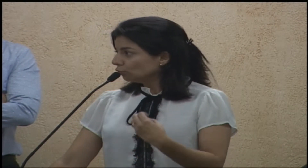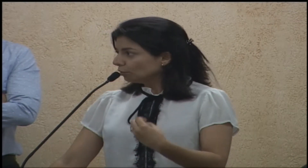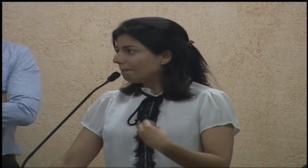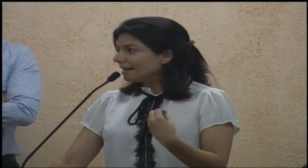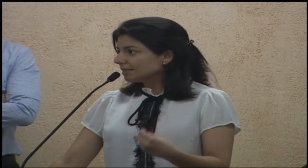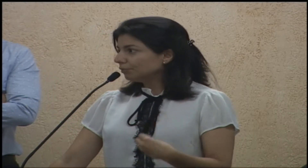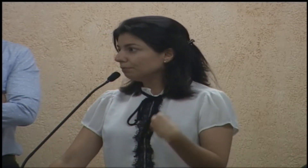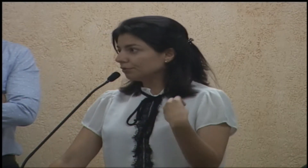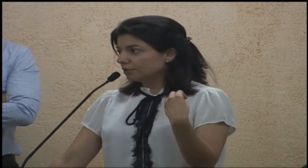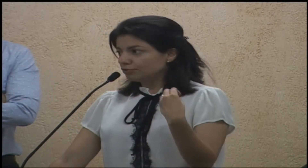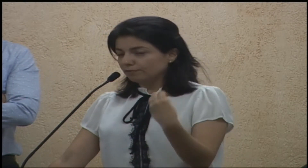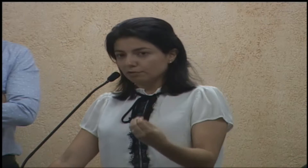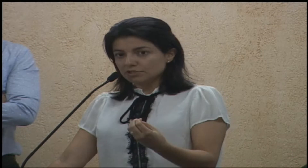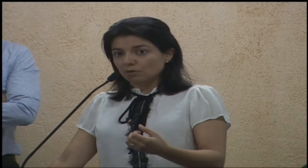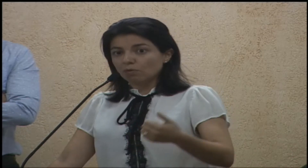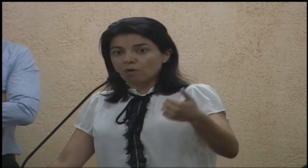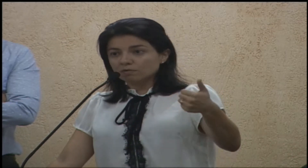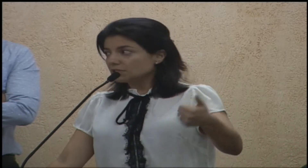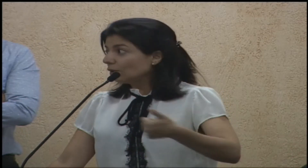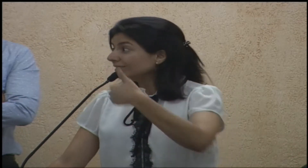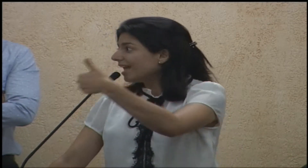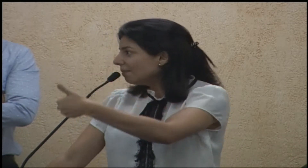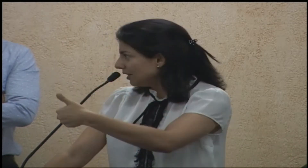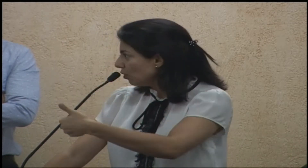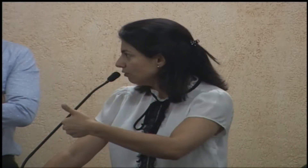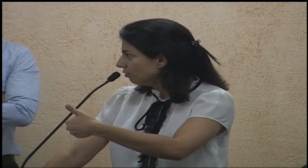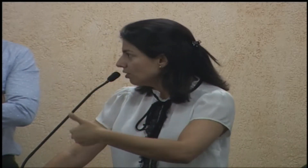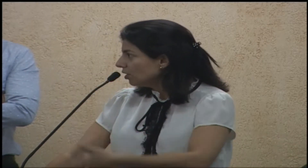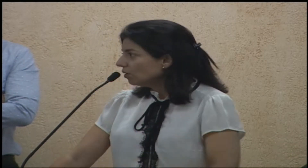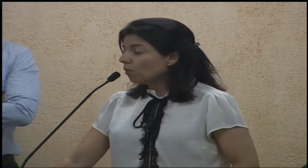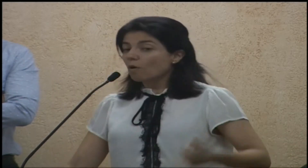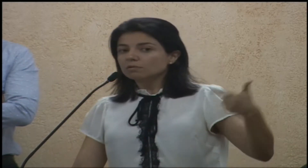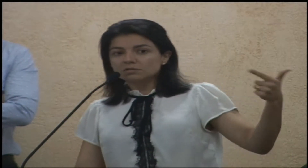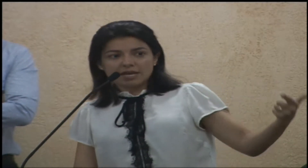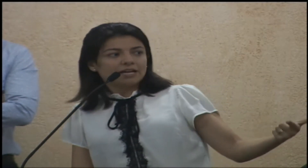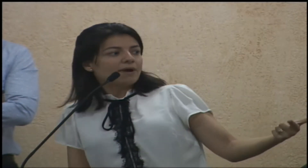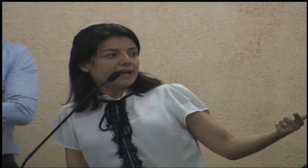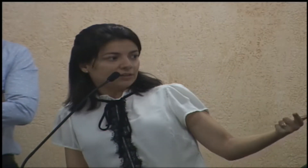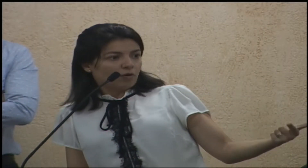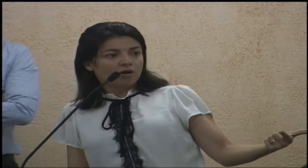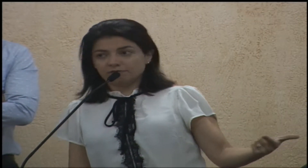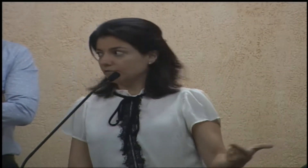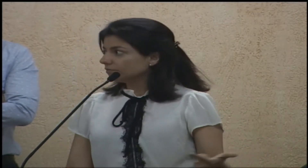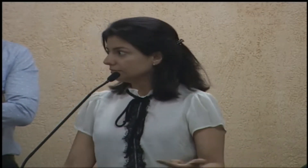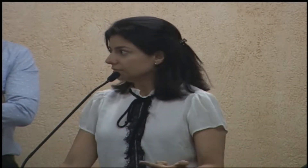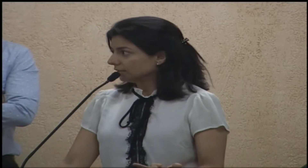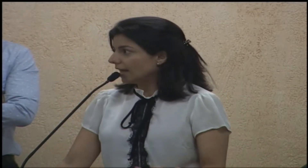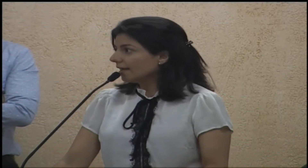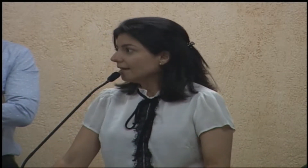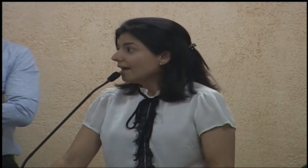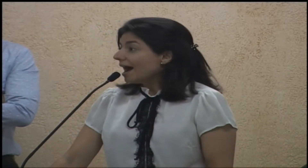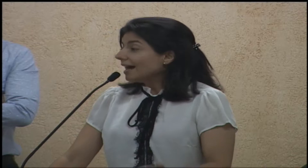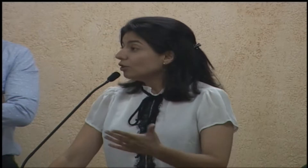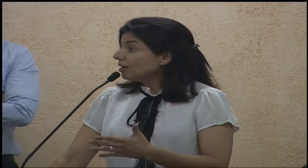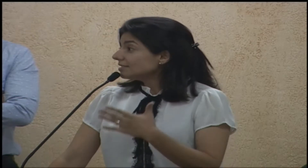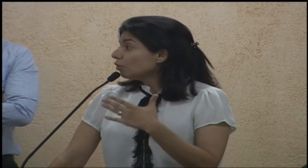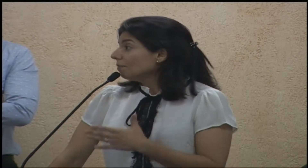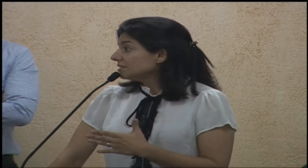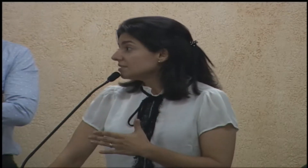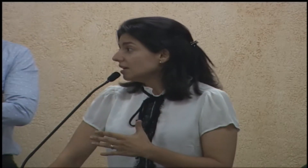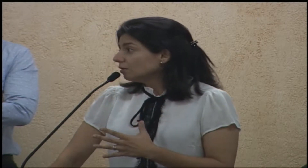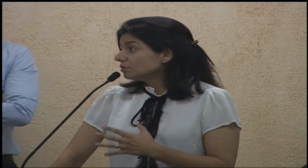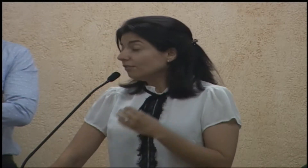porque tudo passa por um processo de evolução, o tema é novo, o conselho era novo, né? A